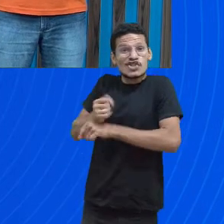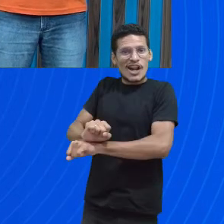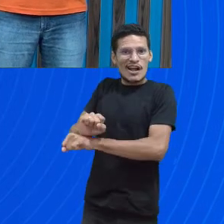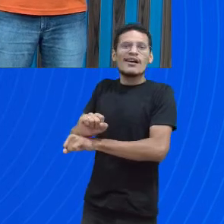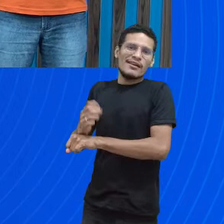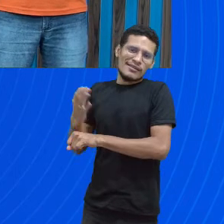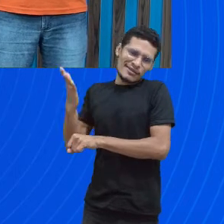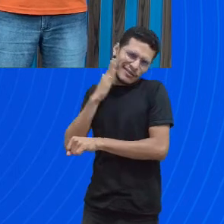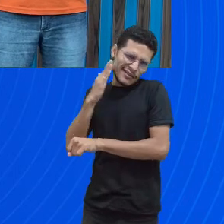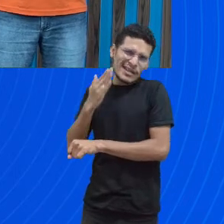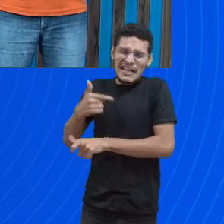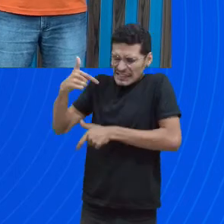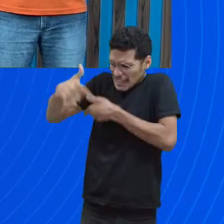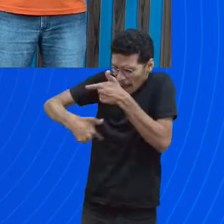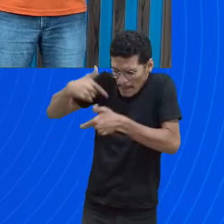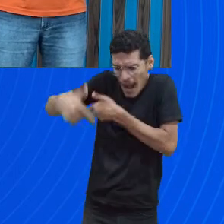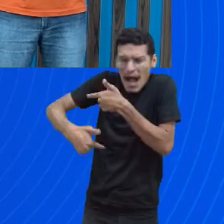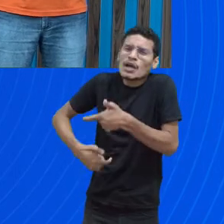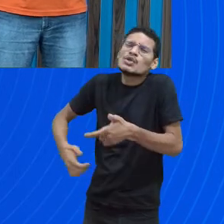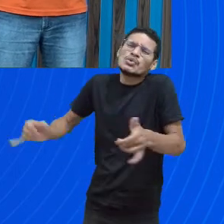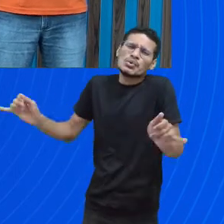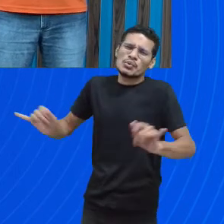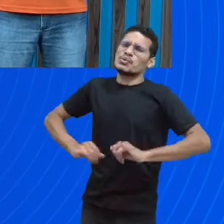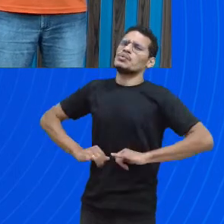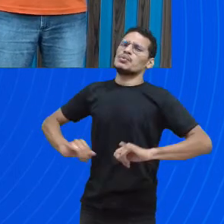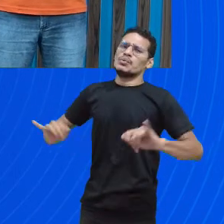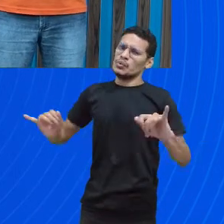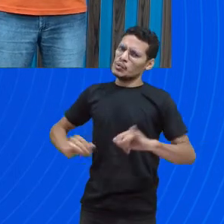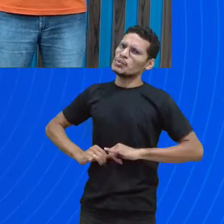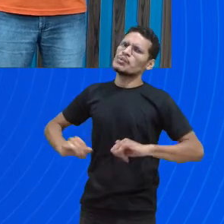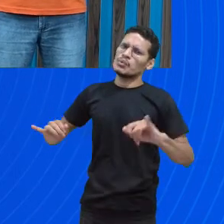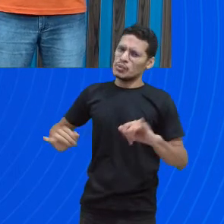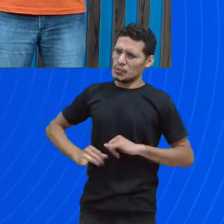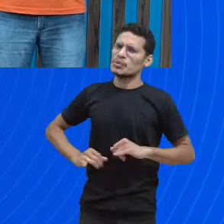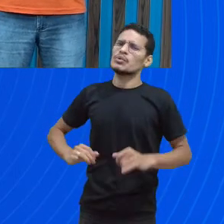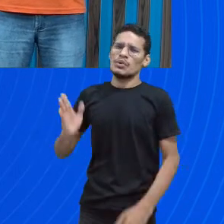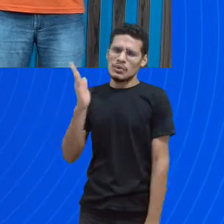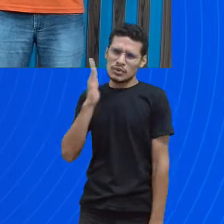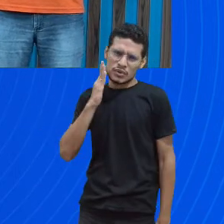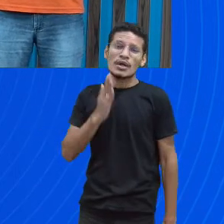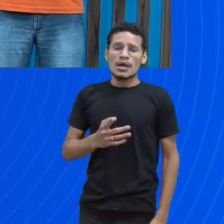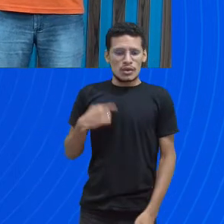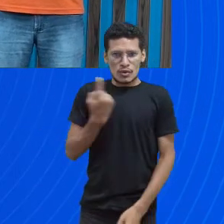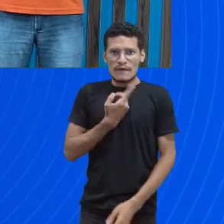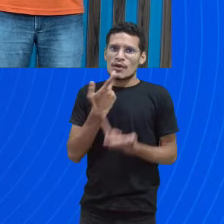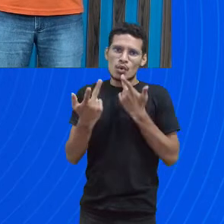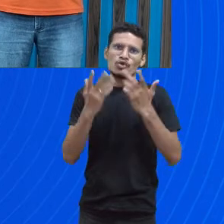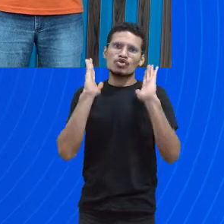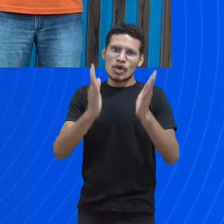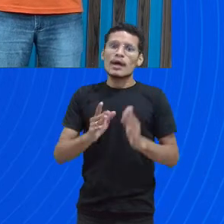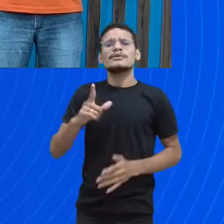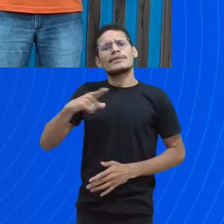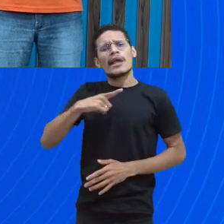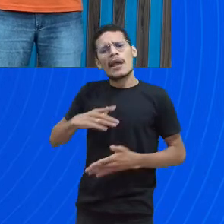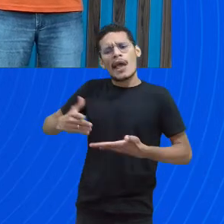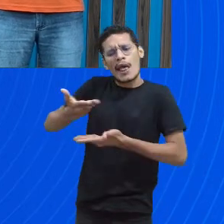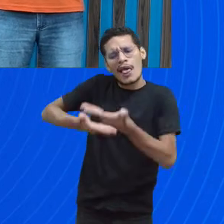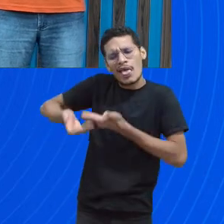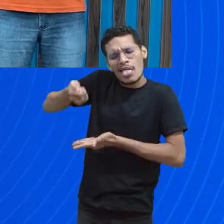o trabalho, ele ainda sofre muito, e a gente já falou aqui sobre isso, as relações